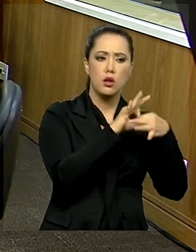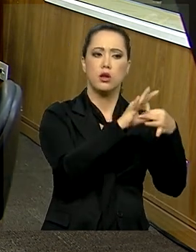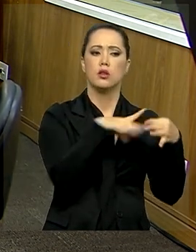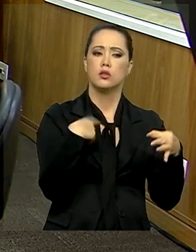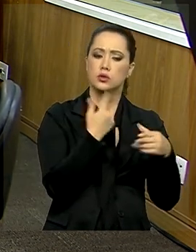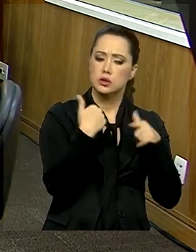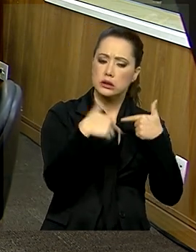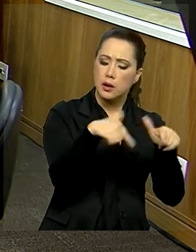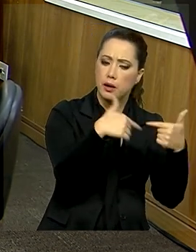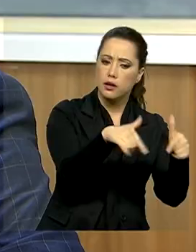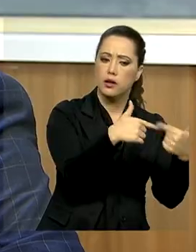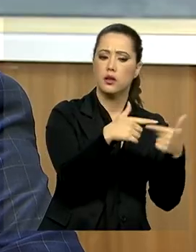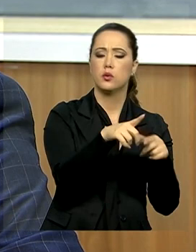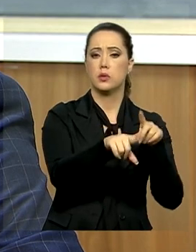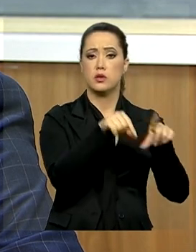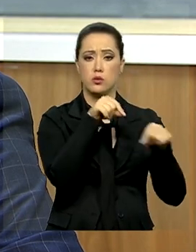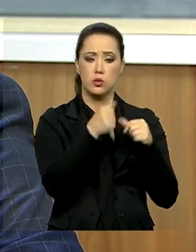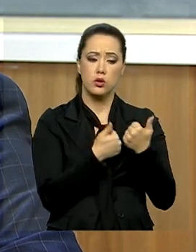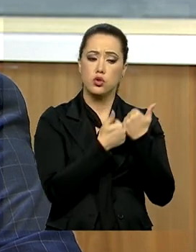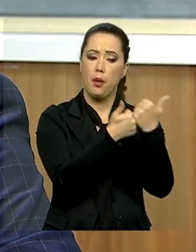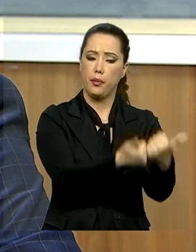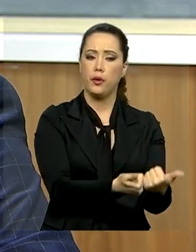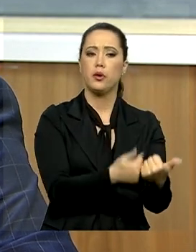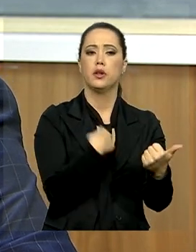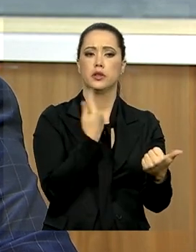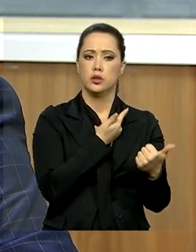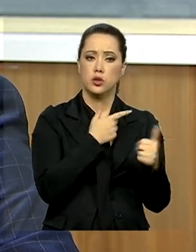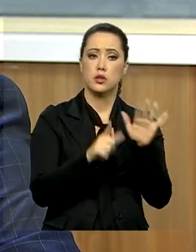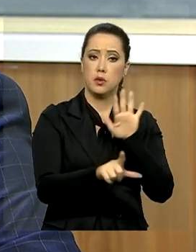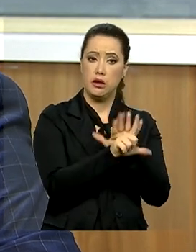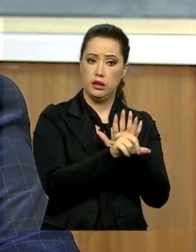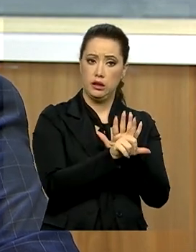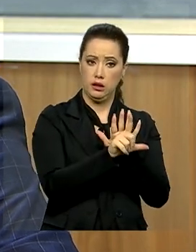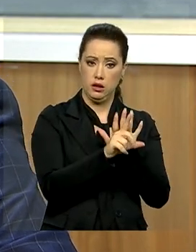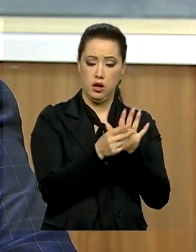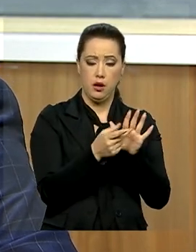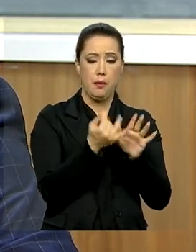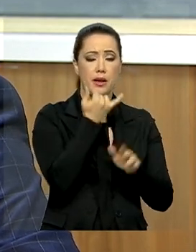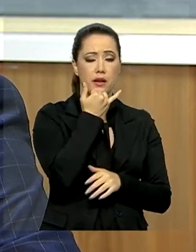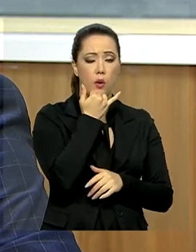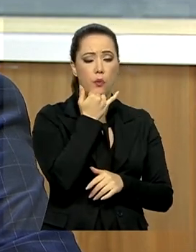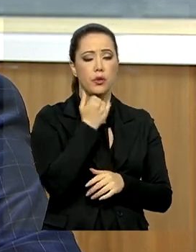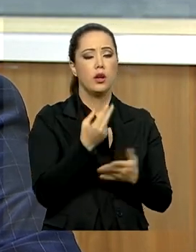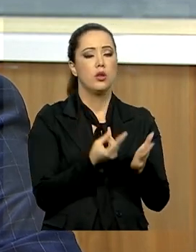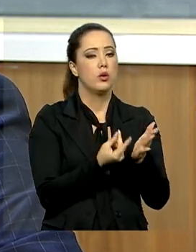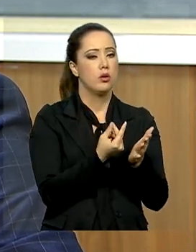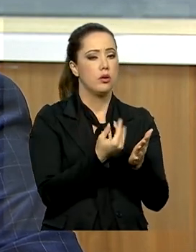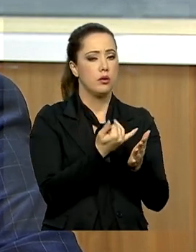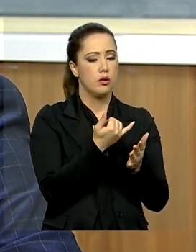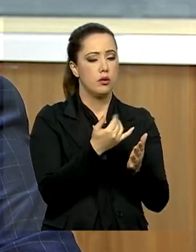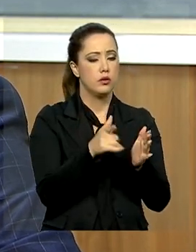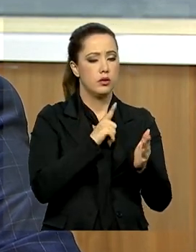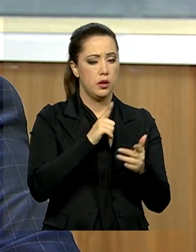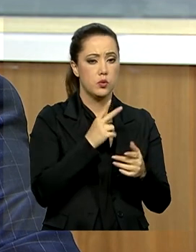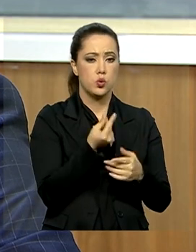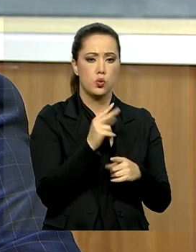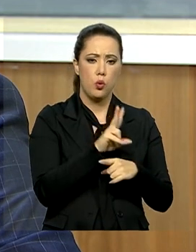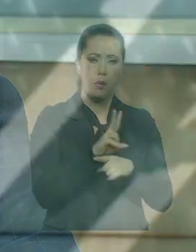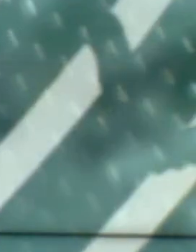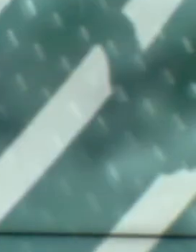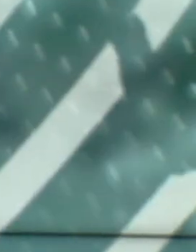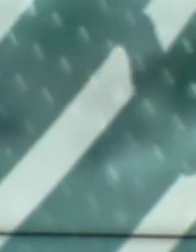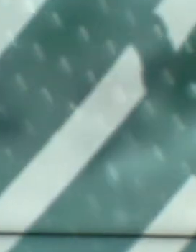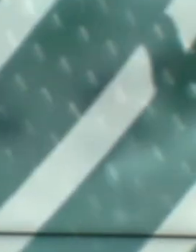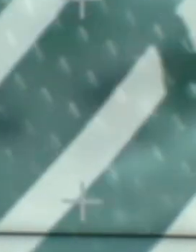participou ativamente das decisões e lançamos essa linha de crédito muito importante para a sobrevivência desse setor né